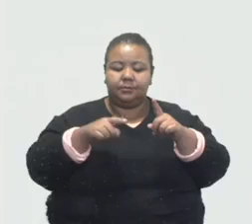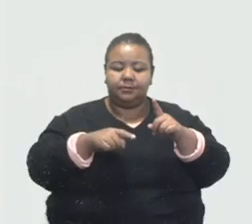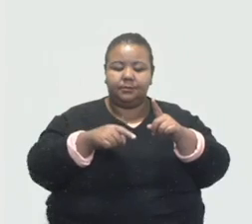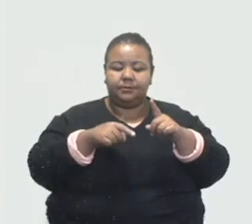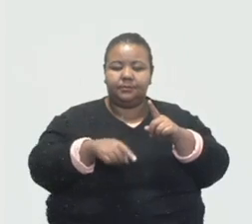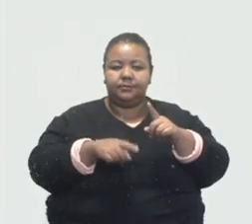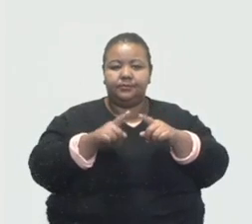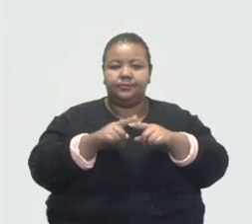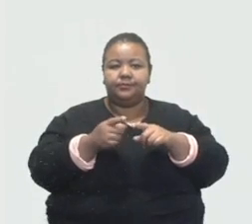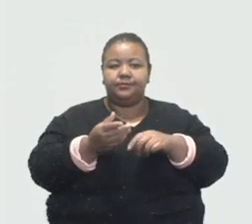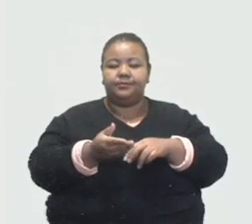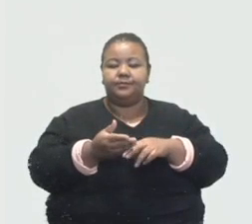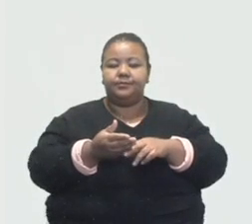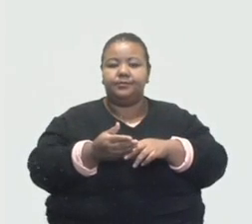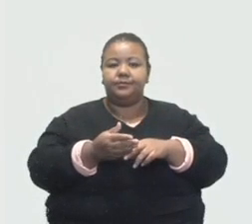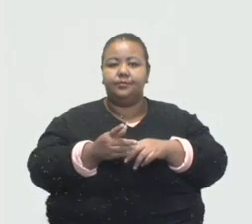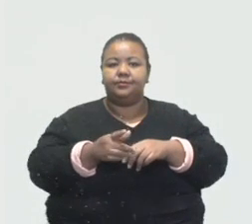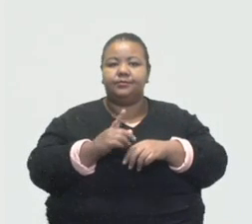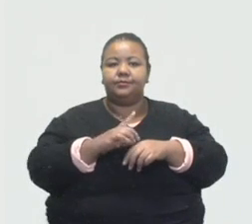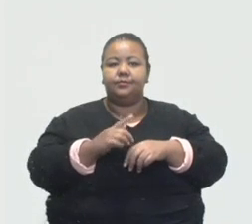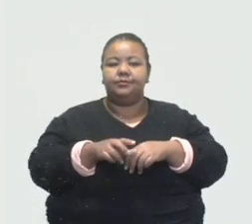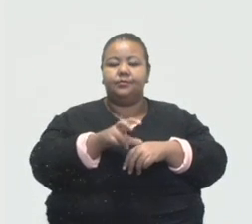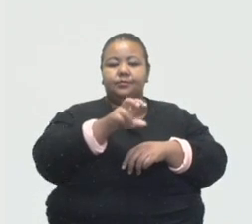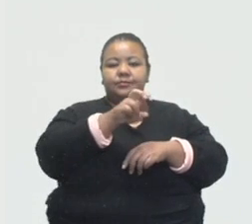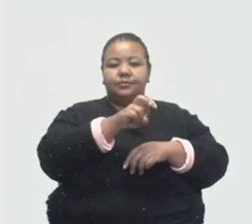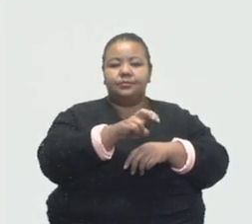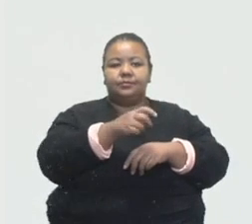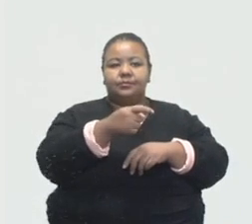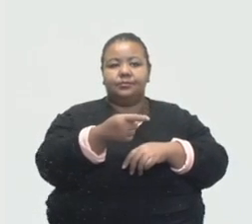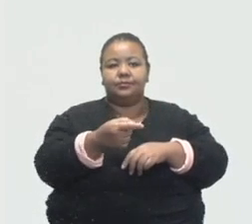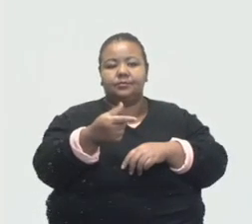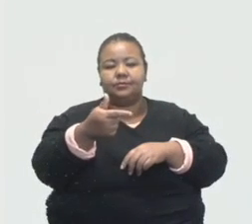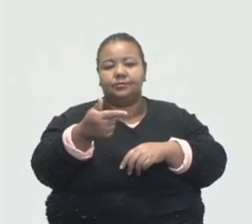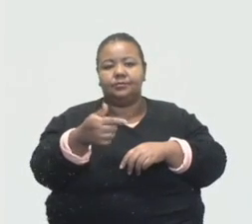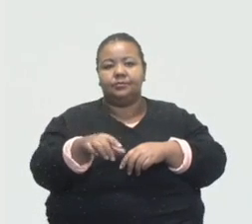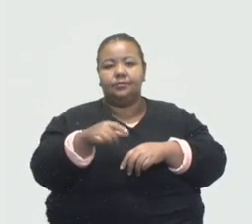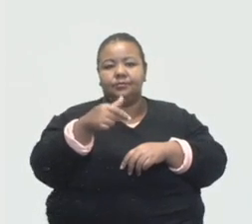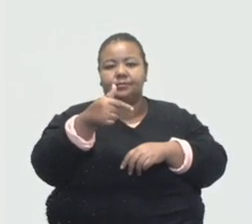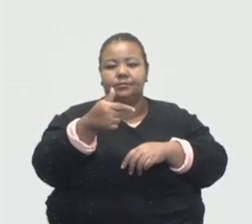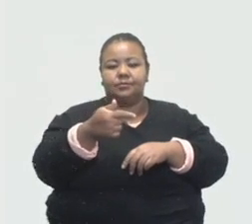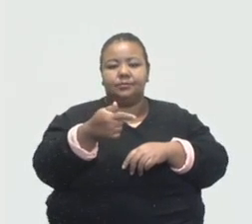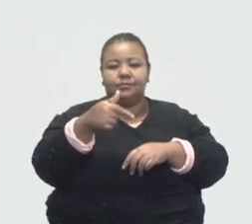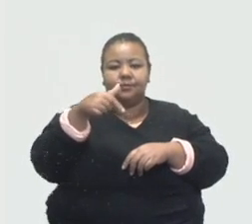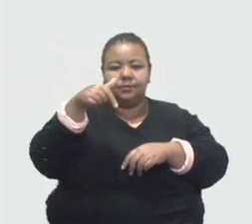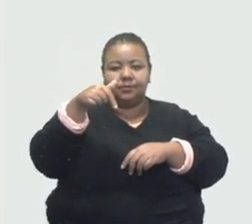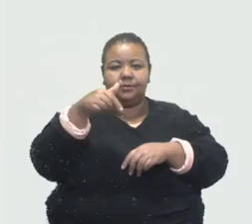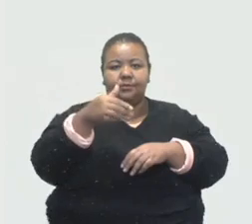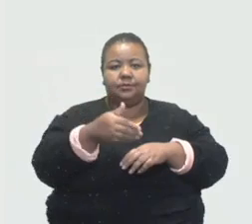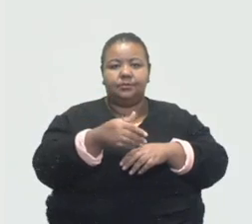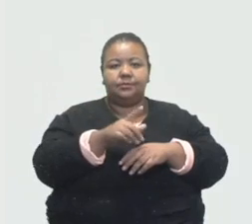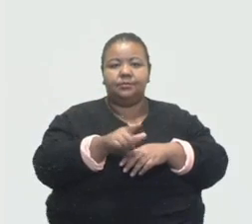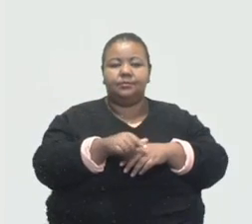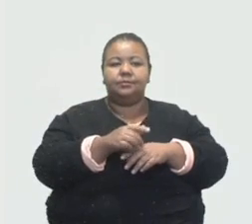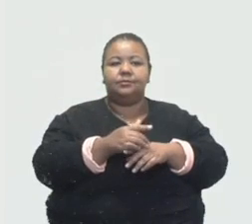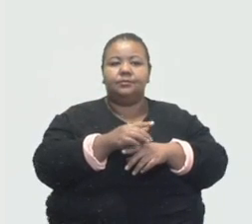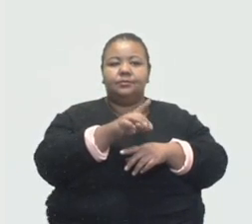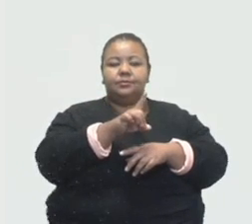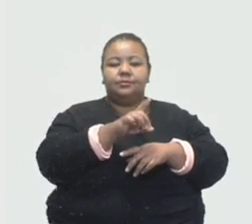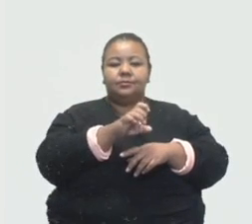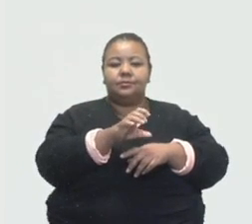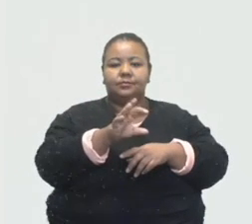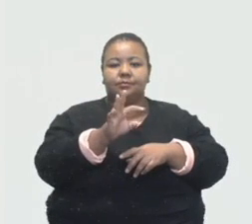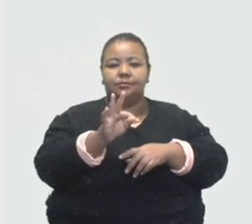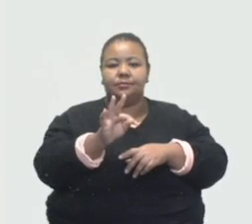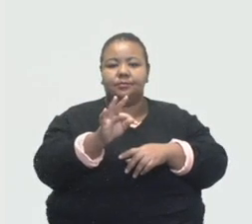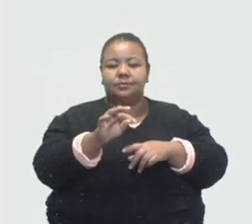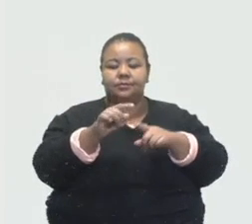uma matriz de ordem 2, nós temos 5 menos 2, menos 7. Como o determinante